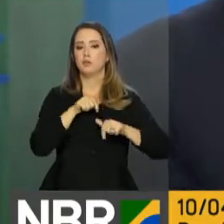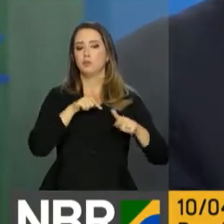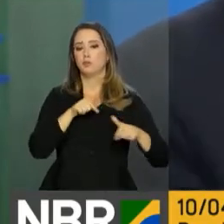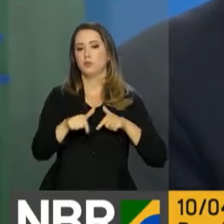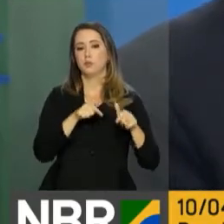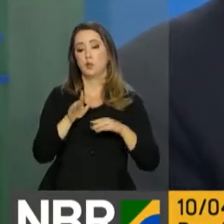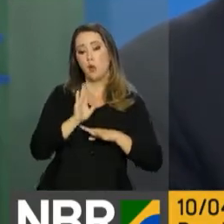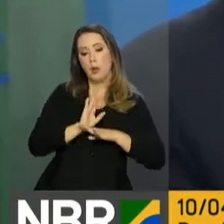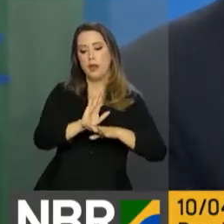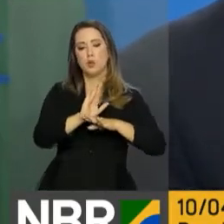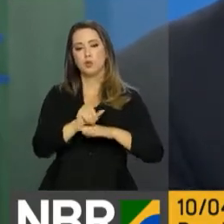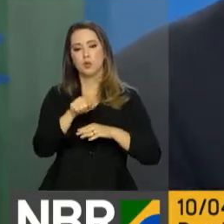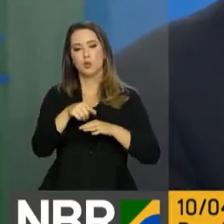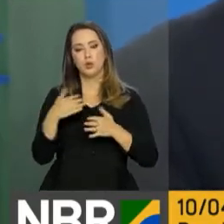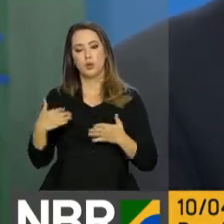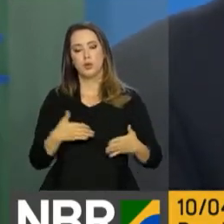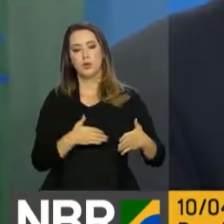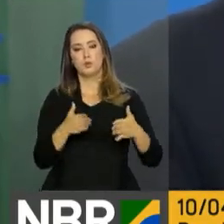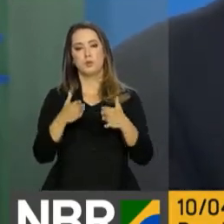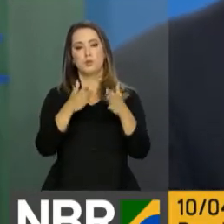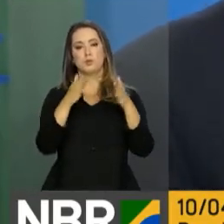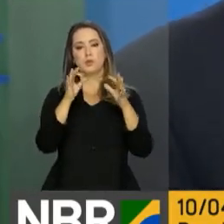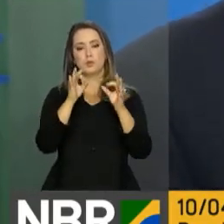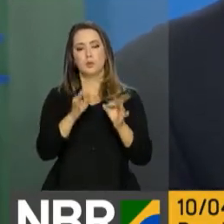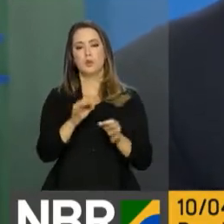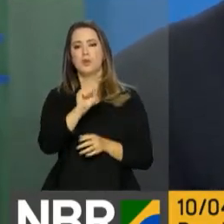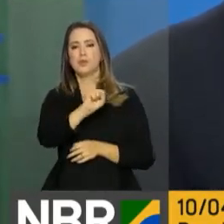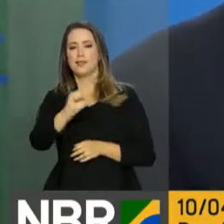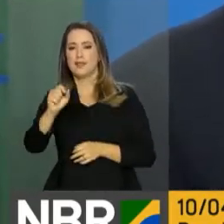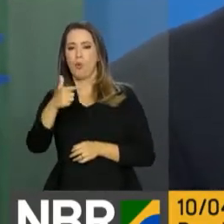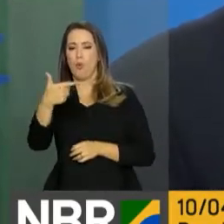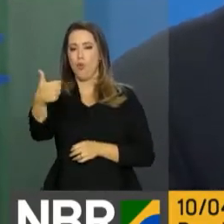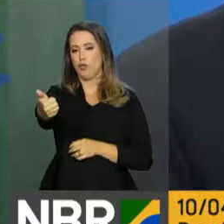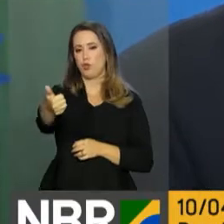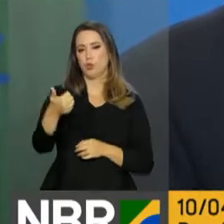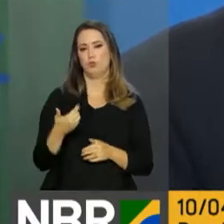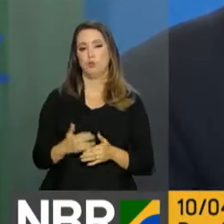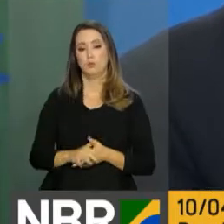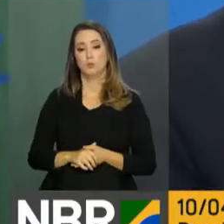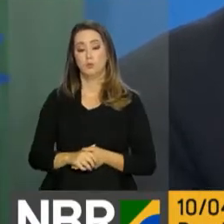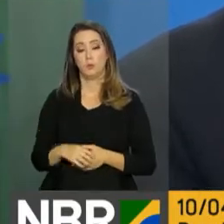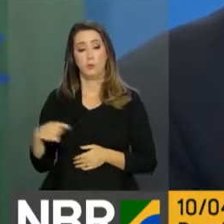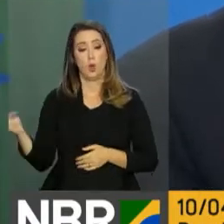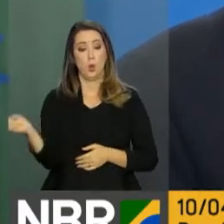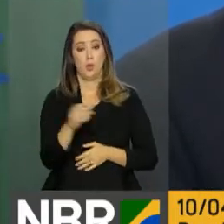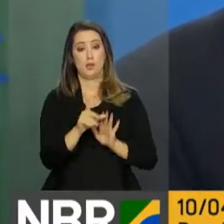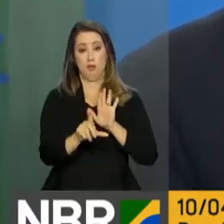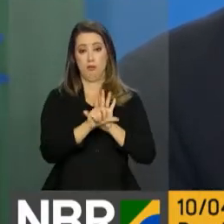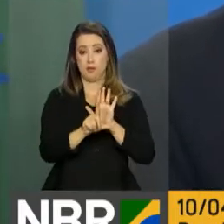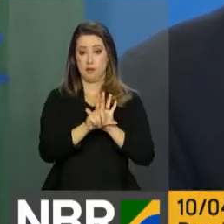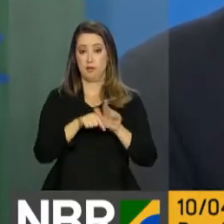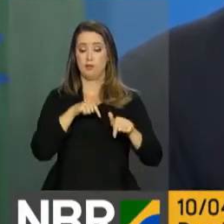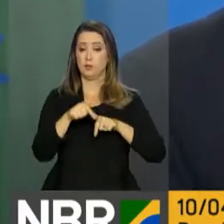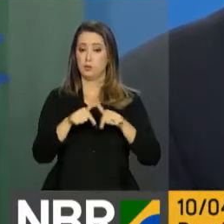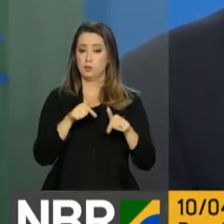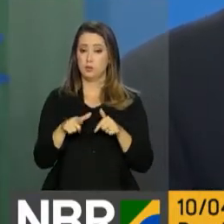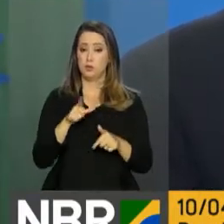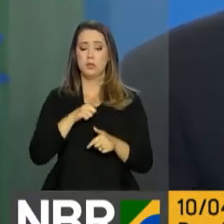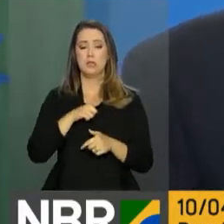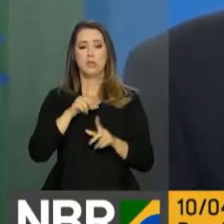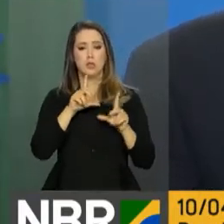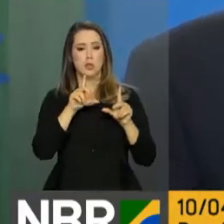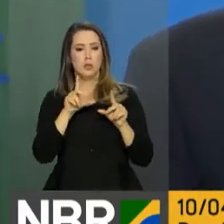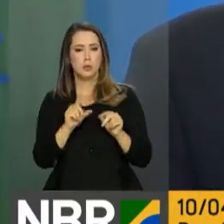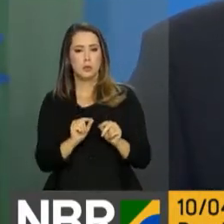que ajudou a colocar o Brasil no século XXI. Com as novas leis trabalhistas, temos